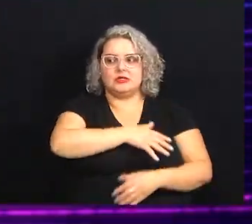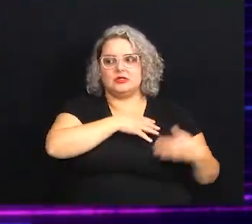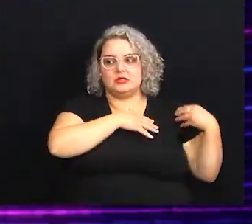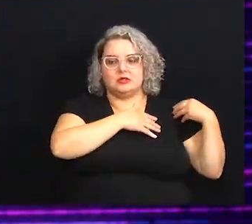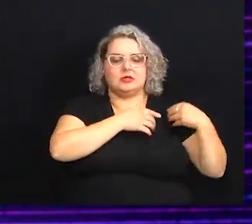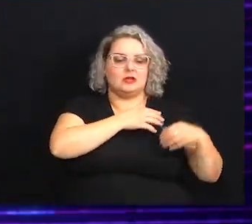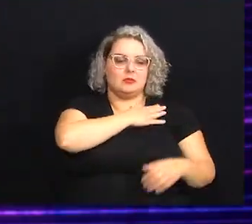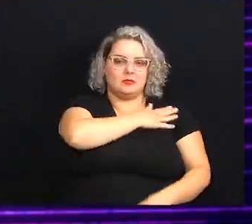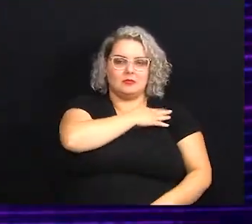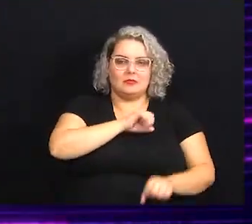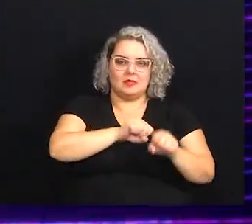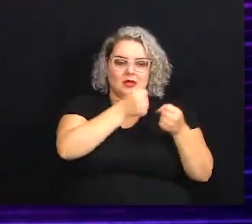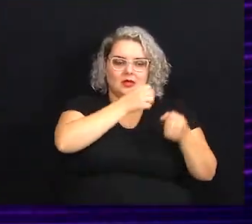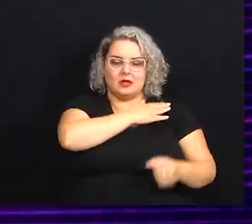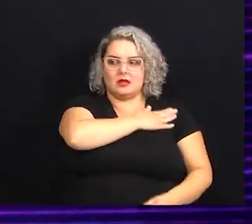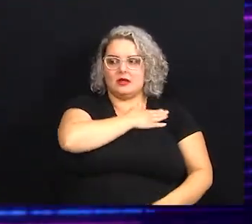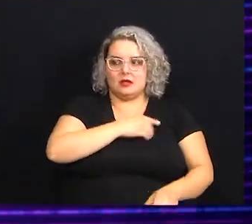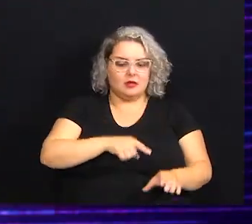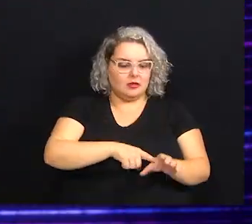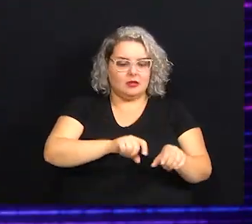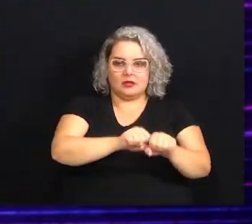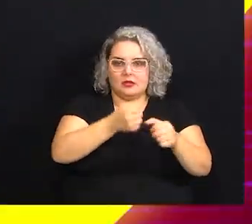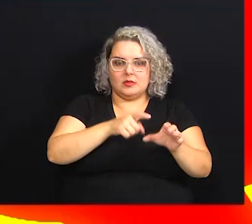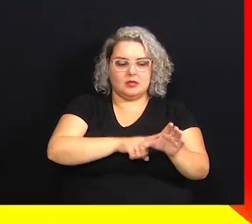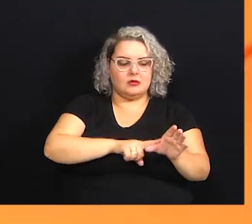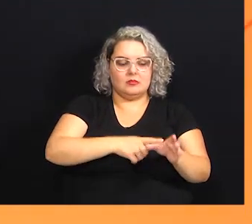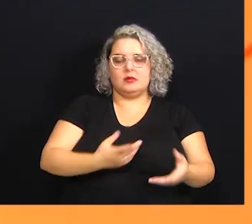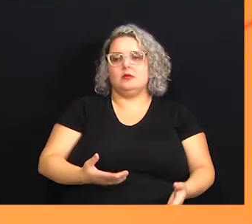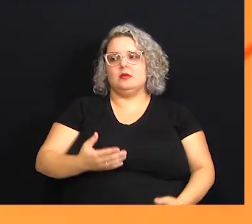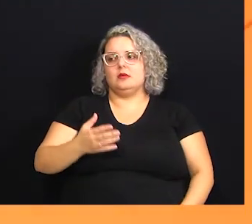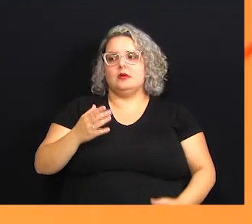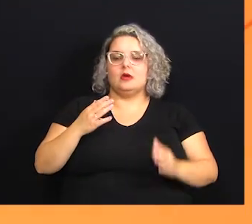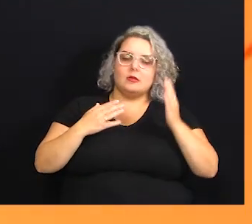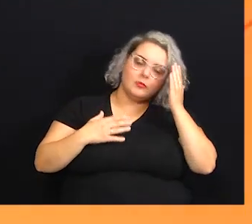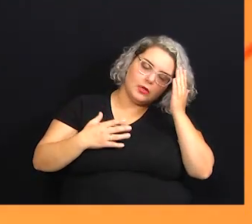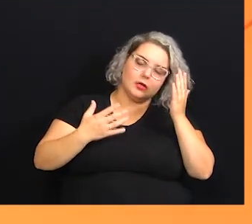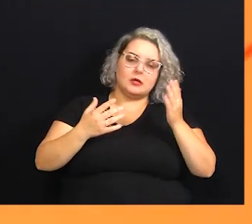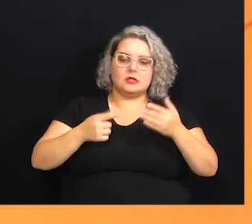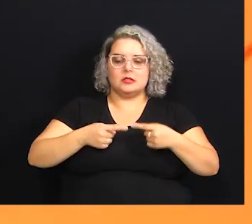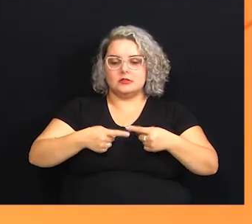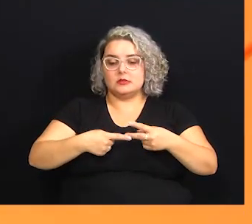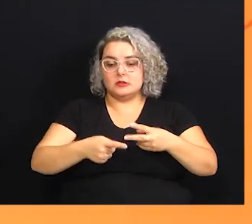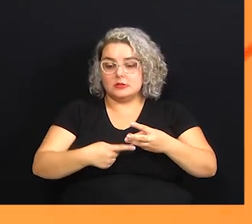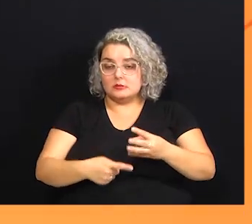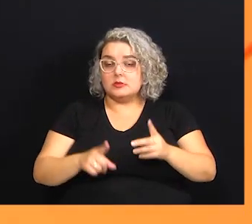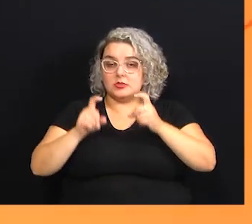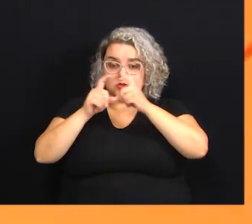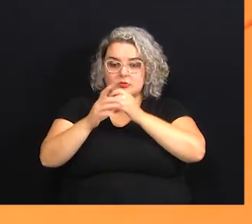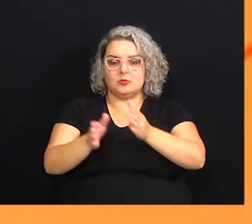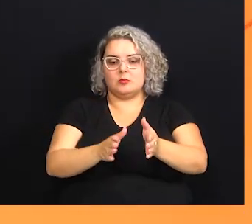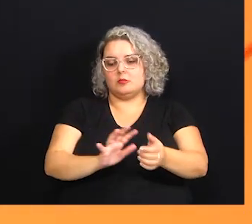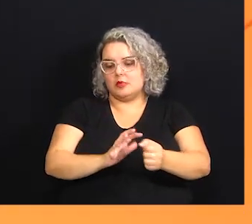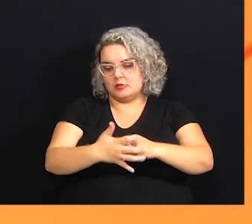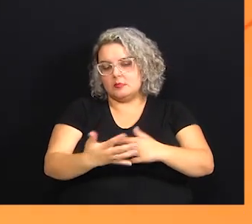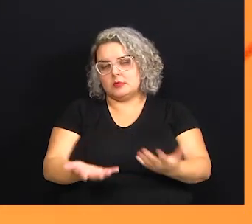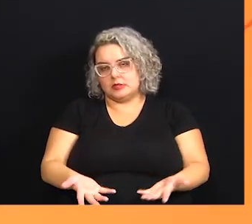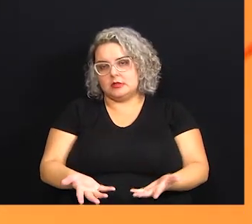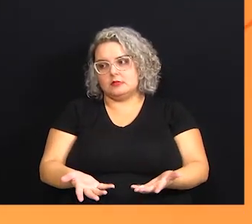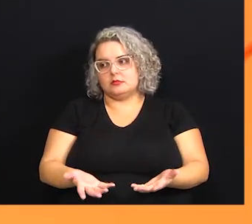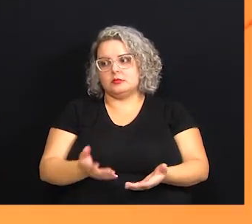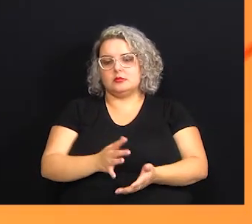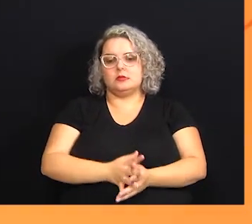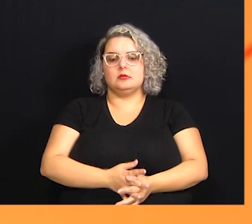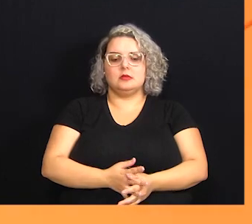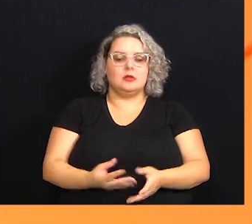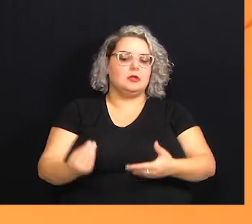quebrei o ombro, quebrei a mão, bati a cabeça. Eu passei algumas semanas bastante difíceis. E isso era durante a pandemia, então,